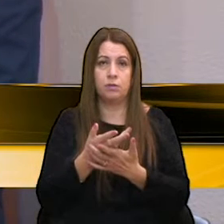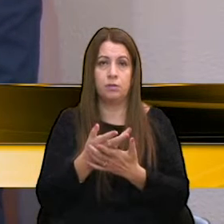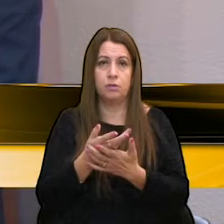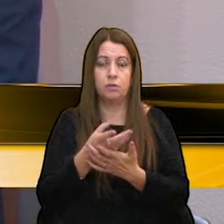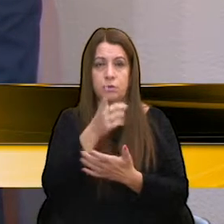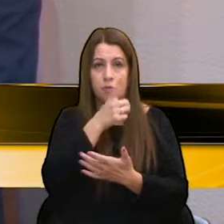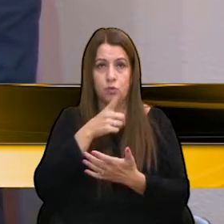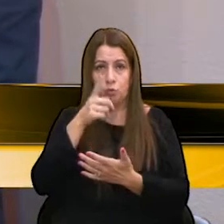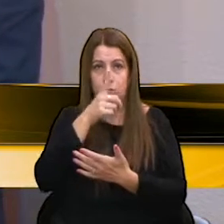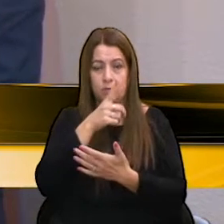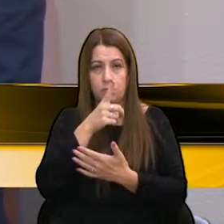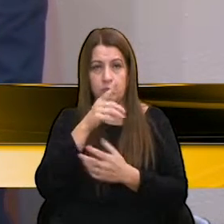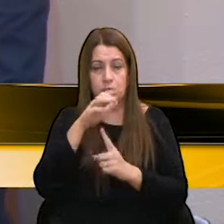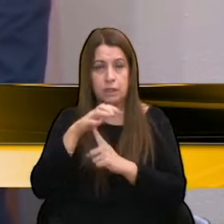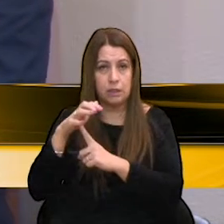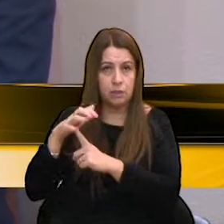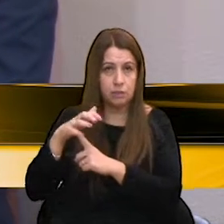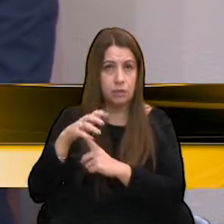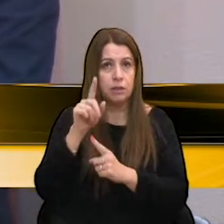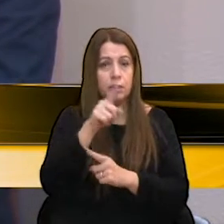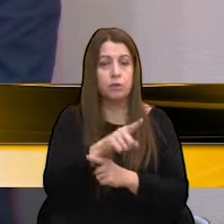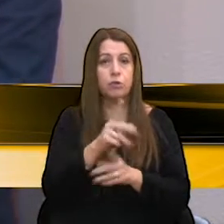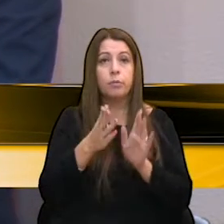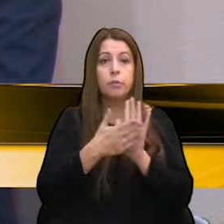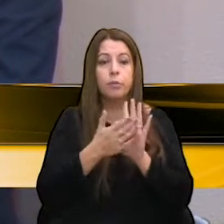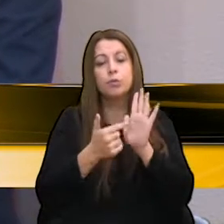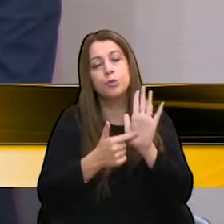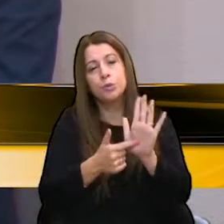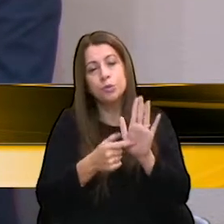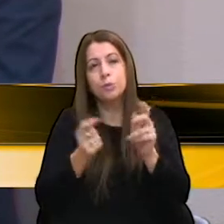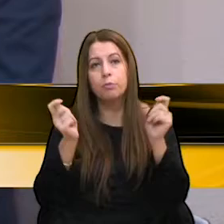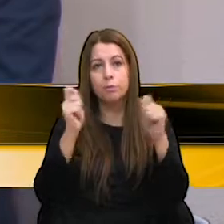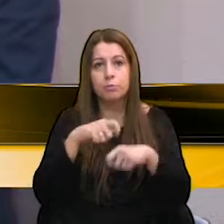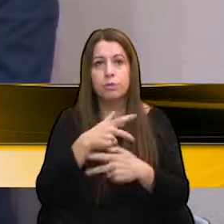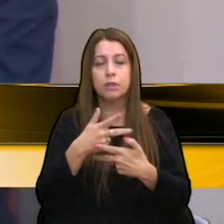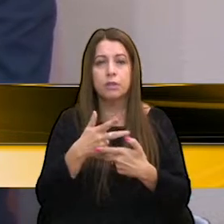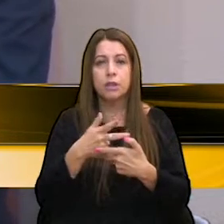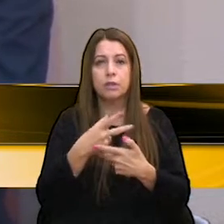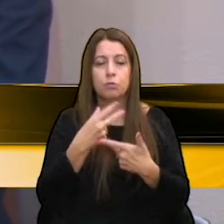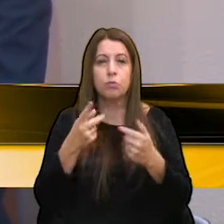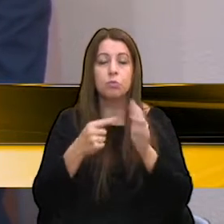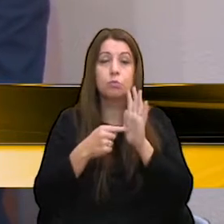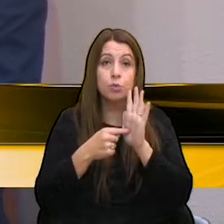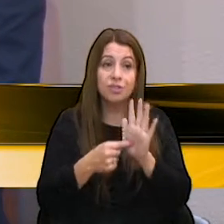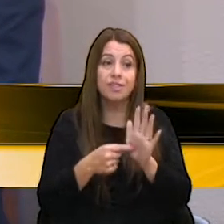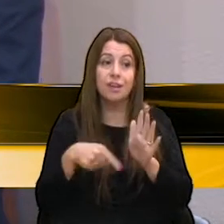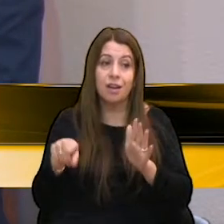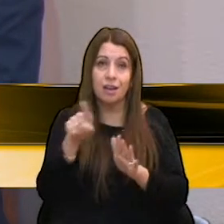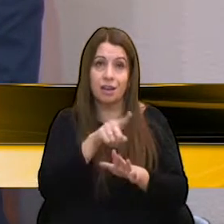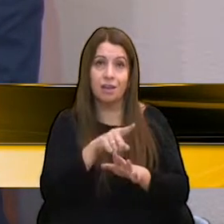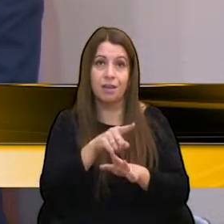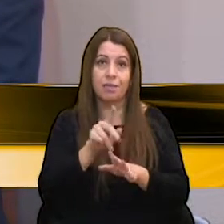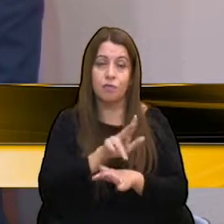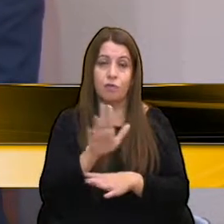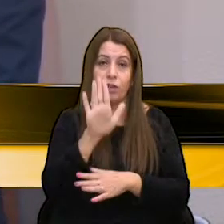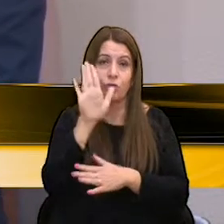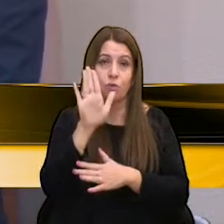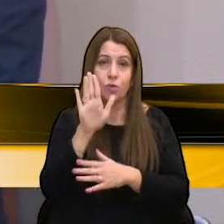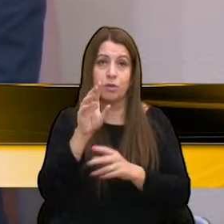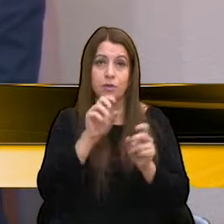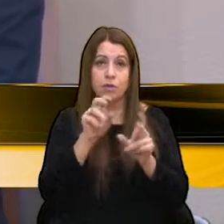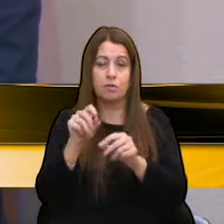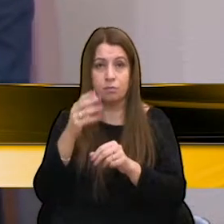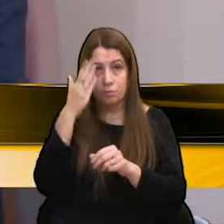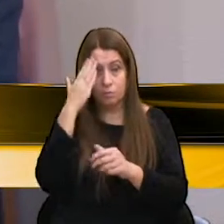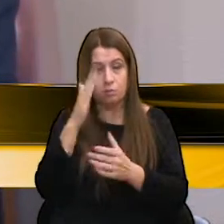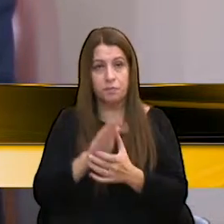neste domingo, né, nas feiras, aonde proporcionou também a possibilidade de muitos ali apresentar ali os seus valores e o seu comércio. Meu